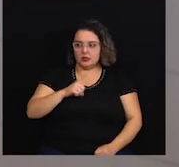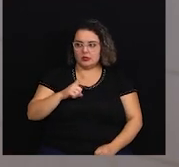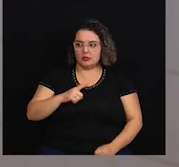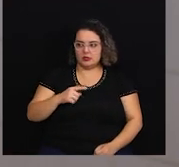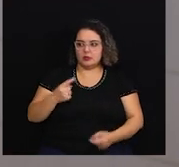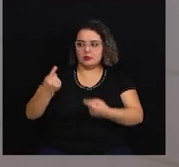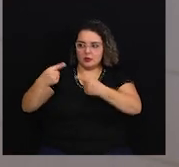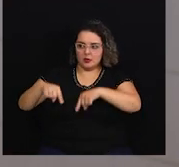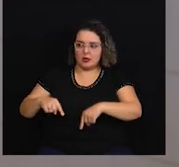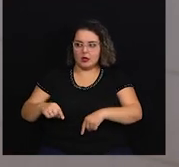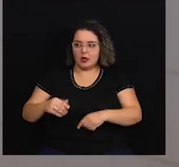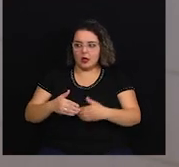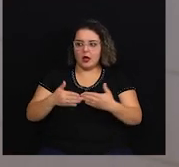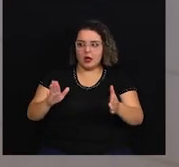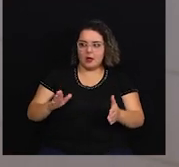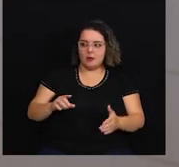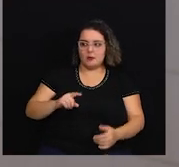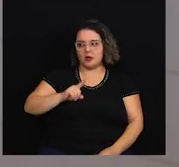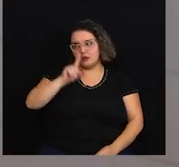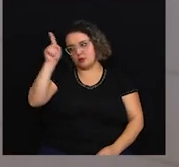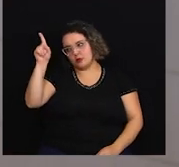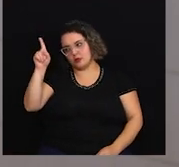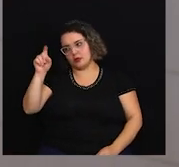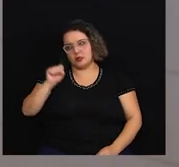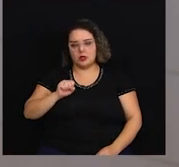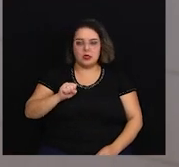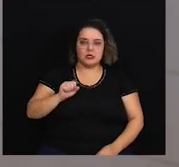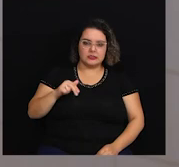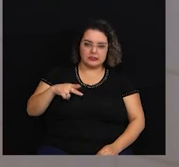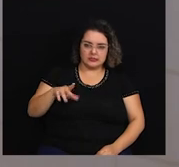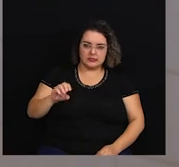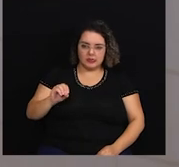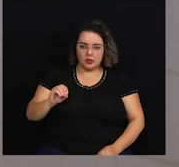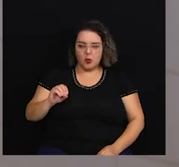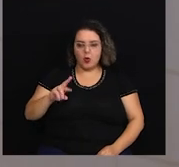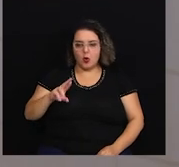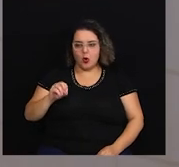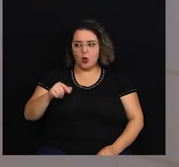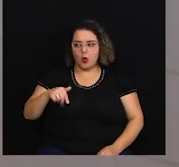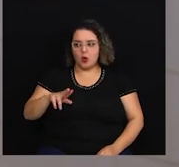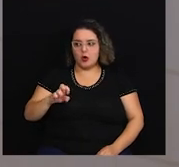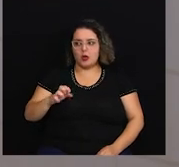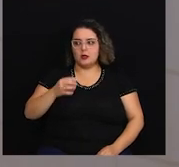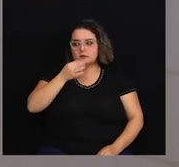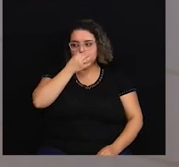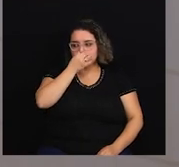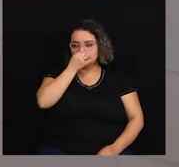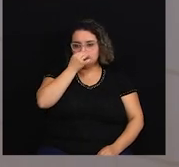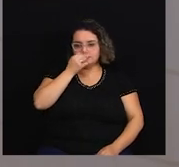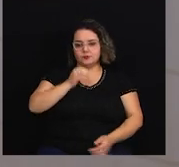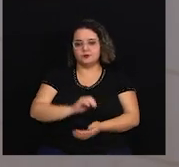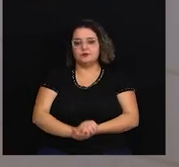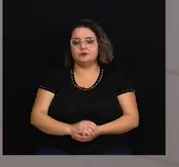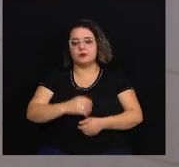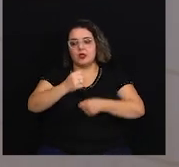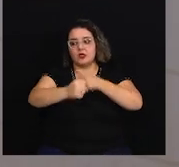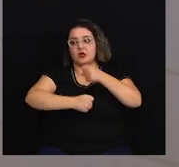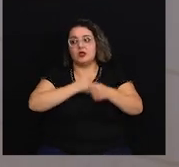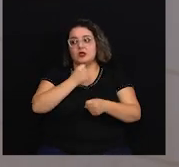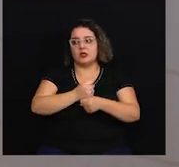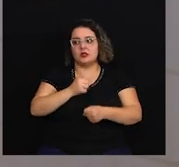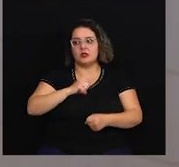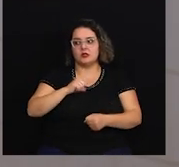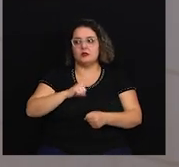aberto internacional que é em São Roque e o ano para o ano que vem teremos